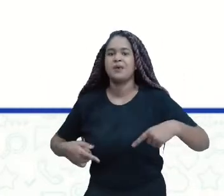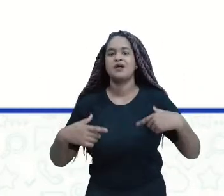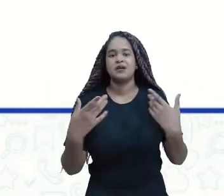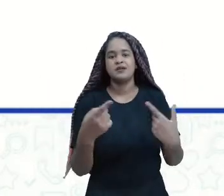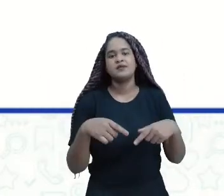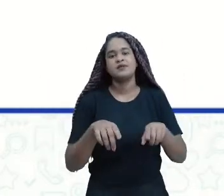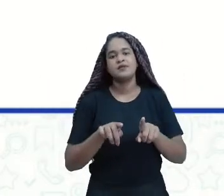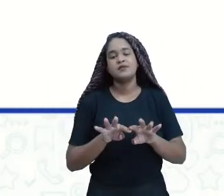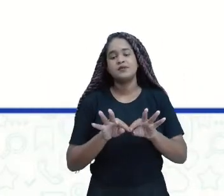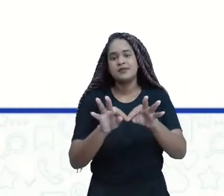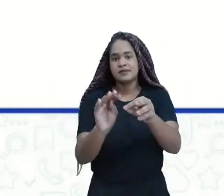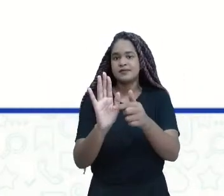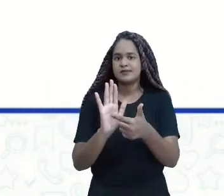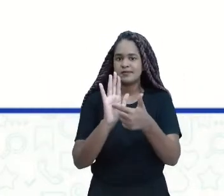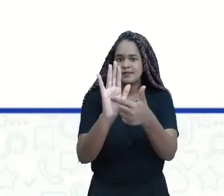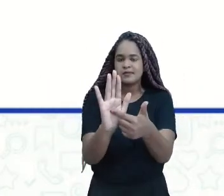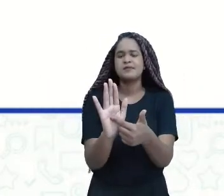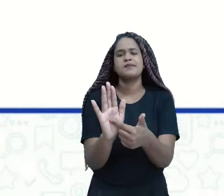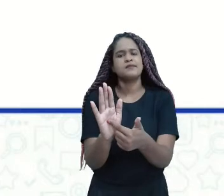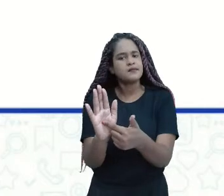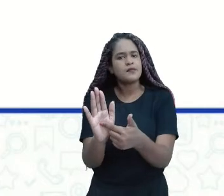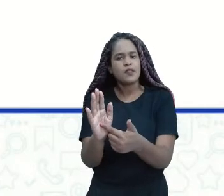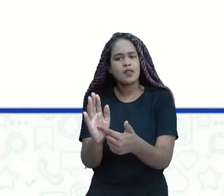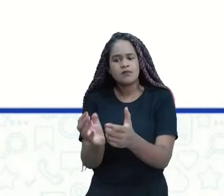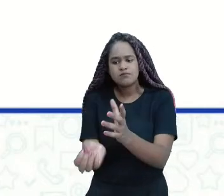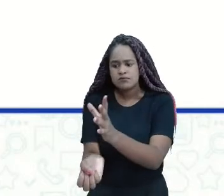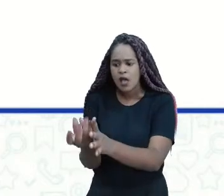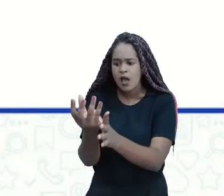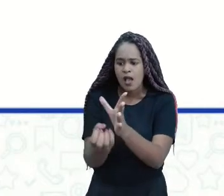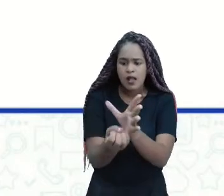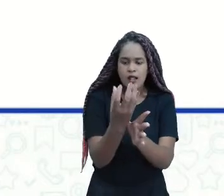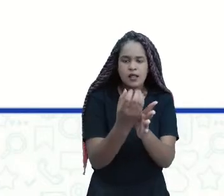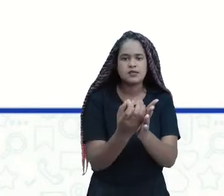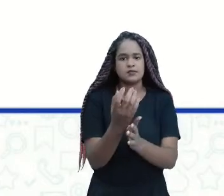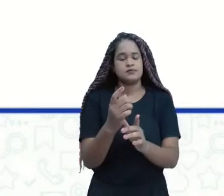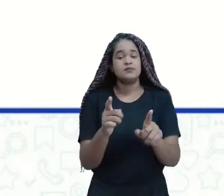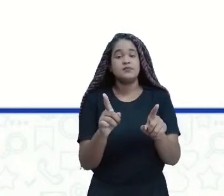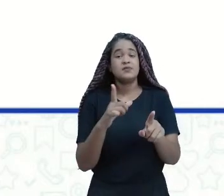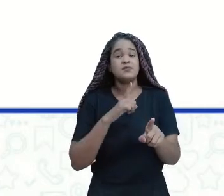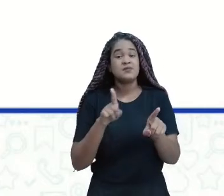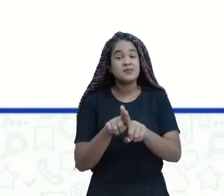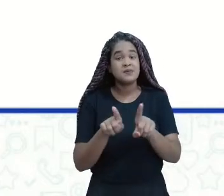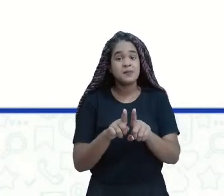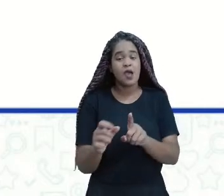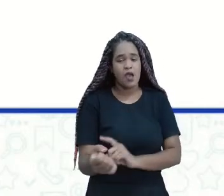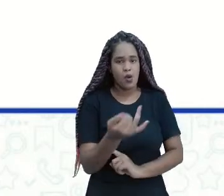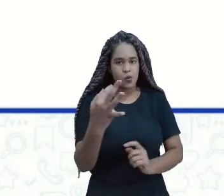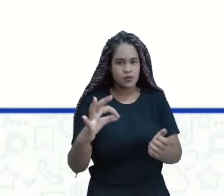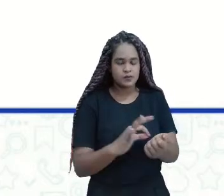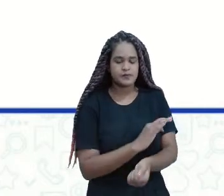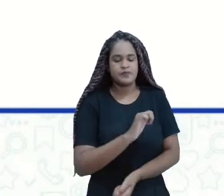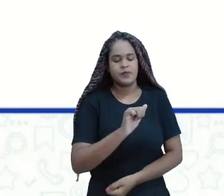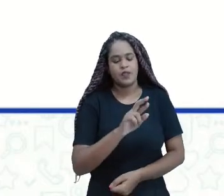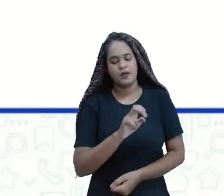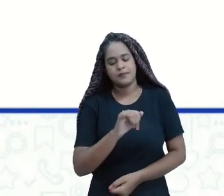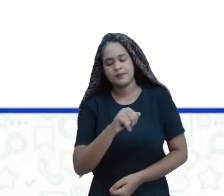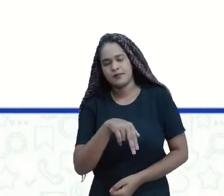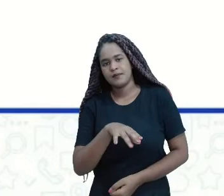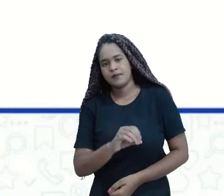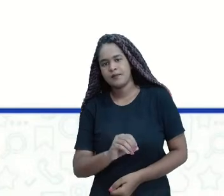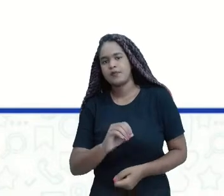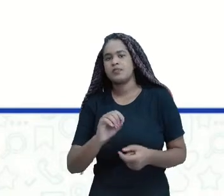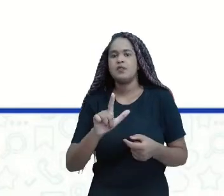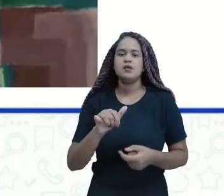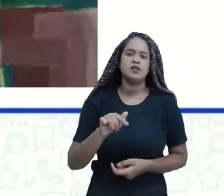desses novos escritores que vão se agregando, né, como Ariano Suassuna, Lígia Fagundes, o Guimarães Rosa